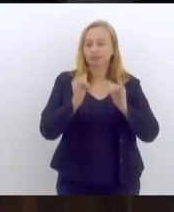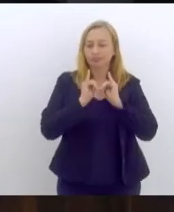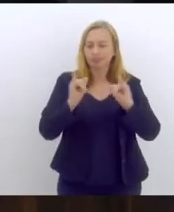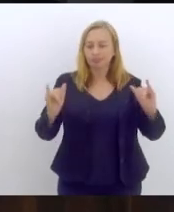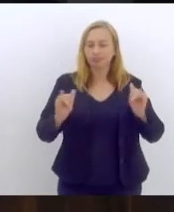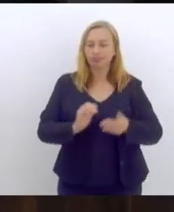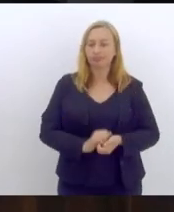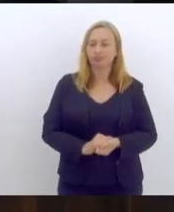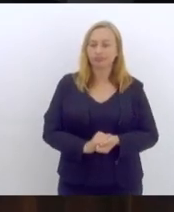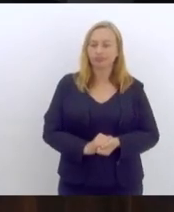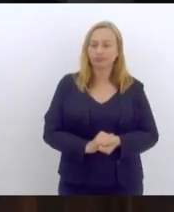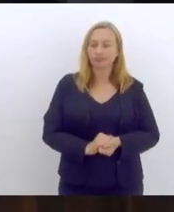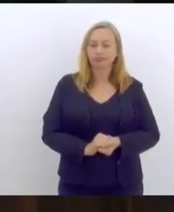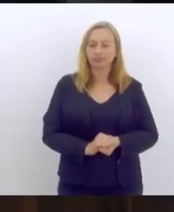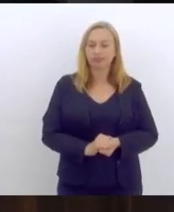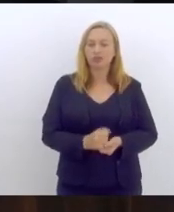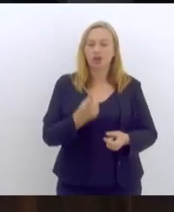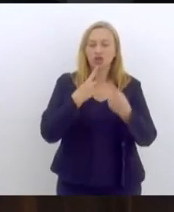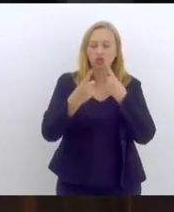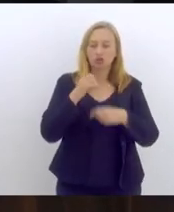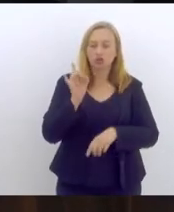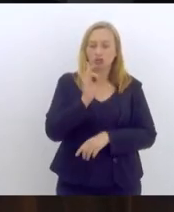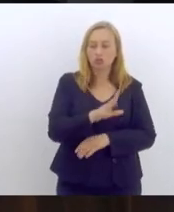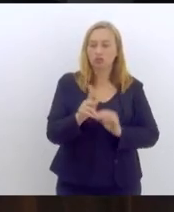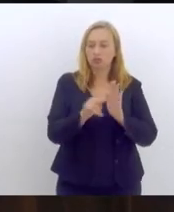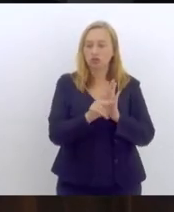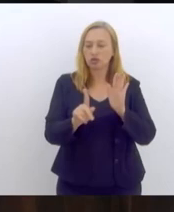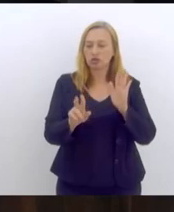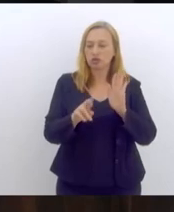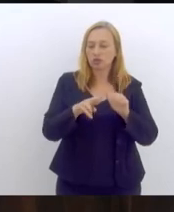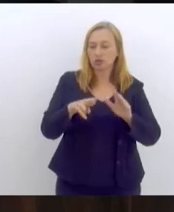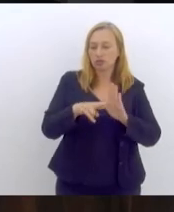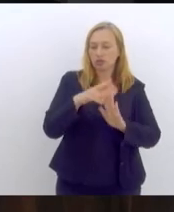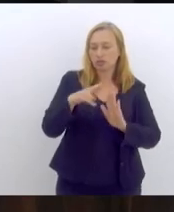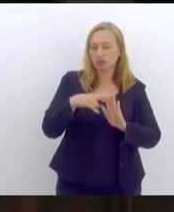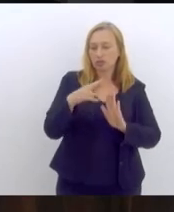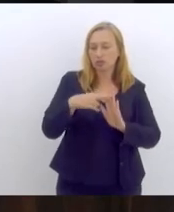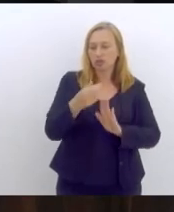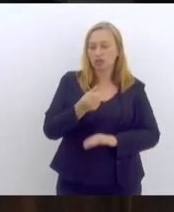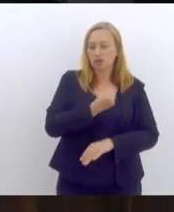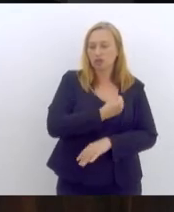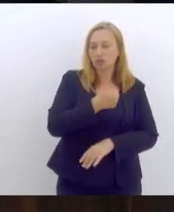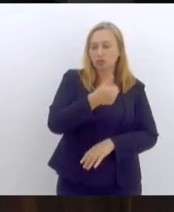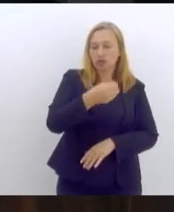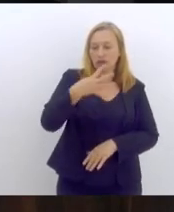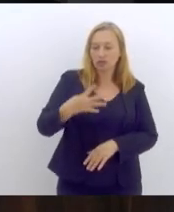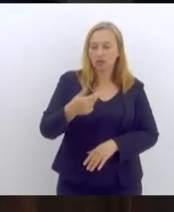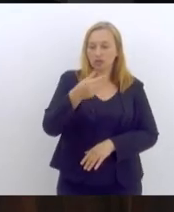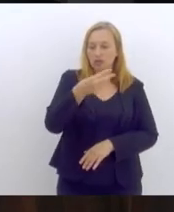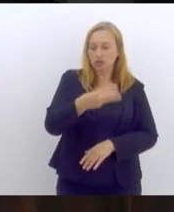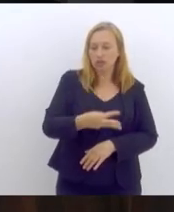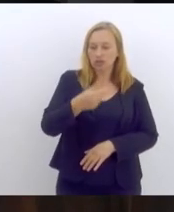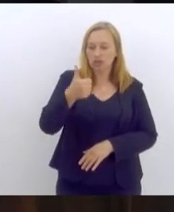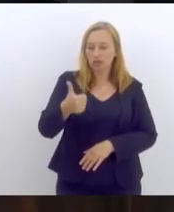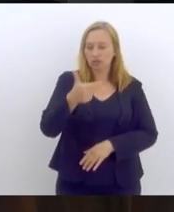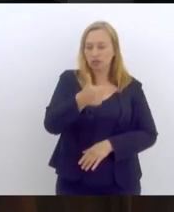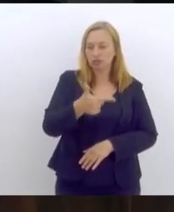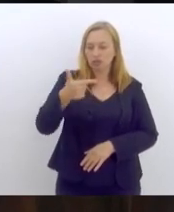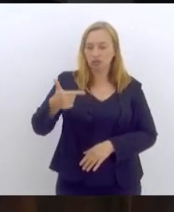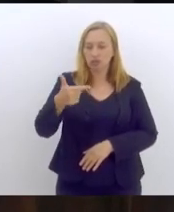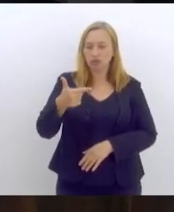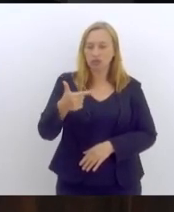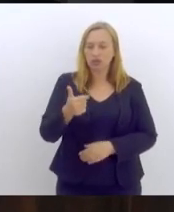Anuncio, em discussão única, projeto de resolução número 1431/2022, de autoria do